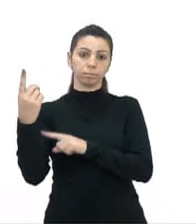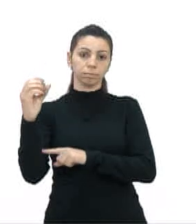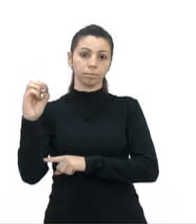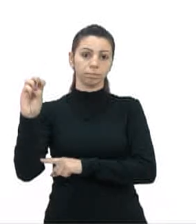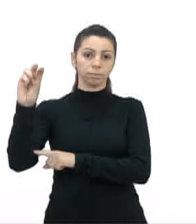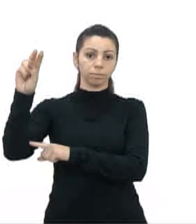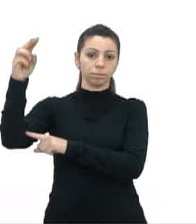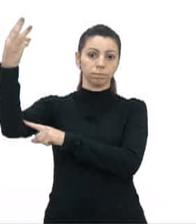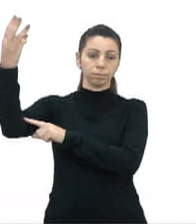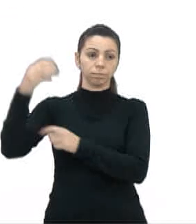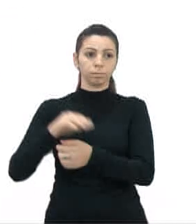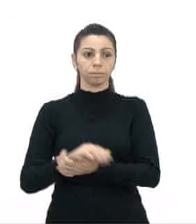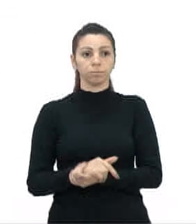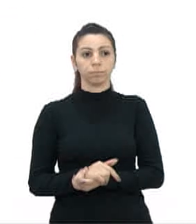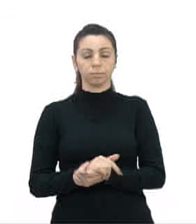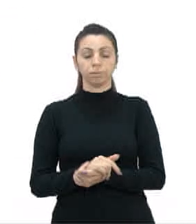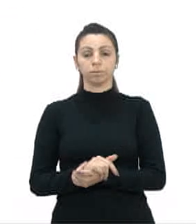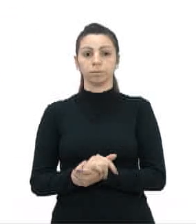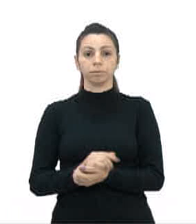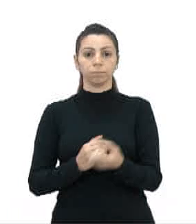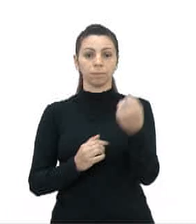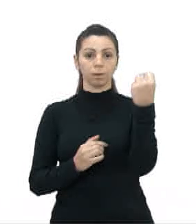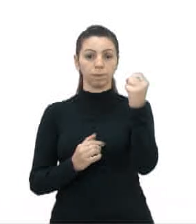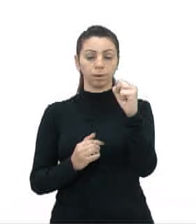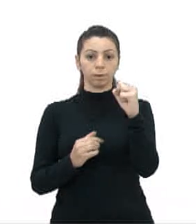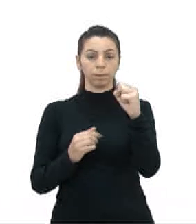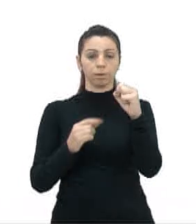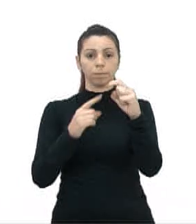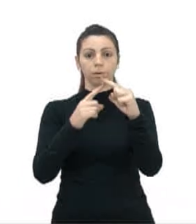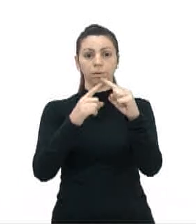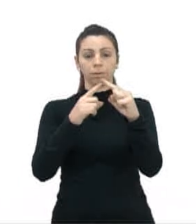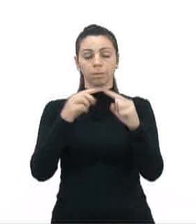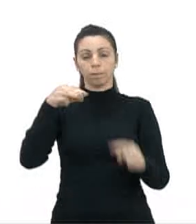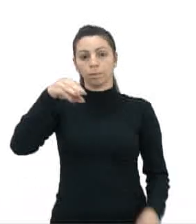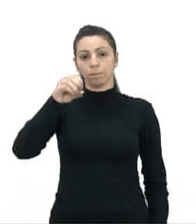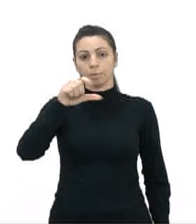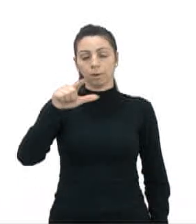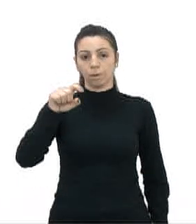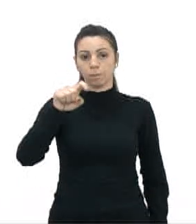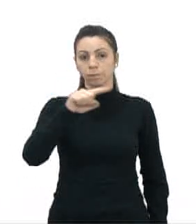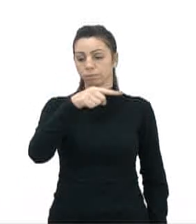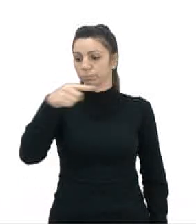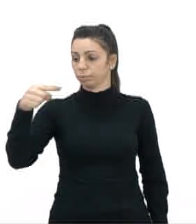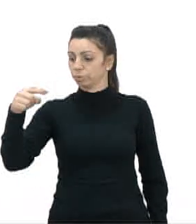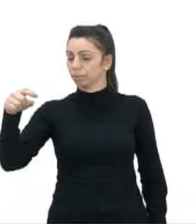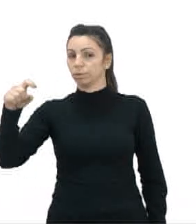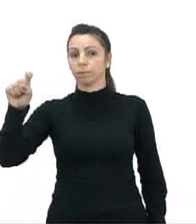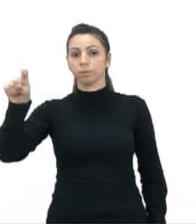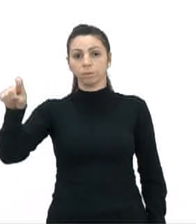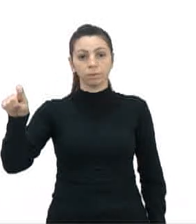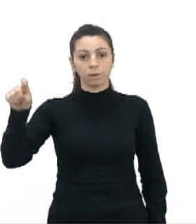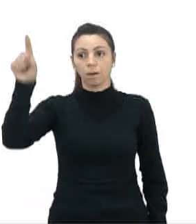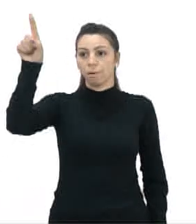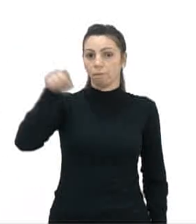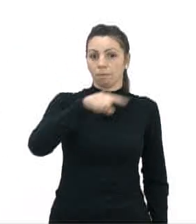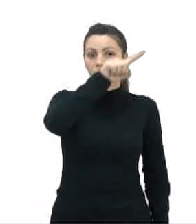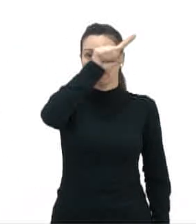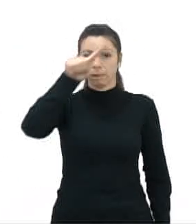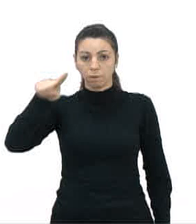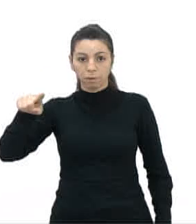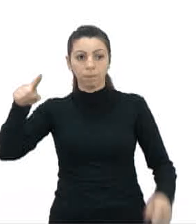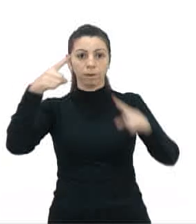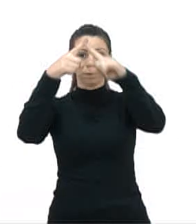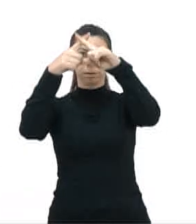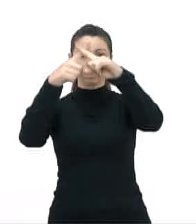moléculas. 8 mols, x, regrinha de 3 novamente, multiplico cruzando e eu vou ter 8